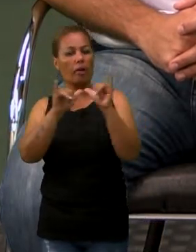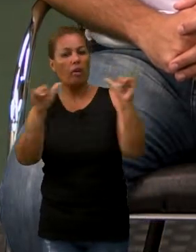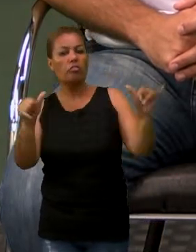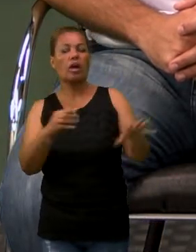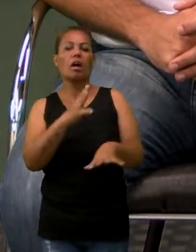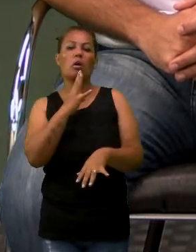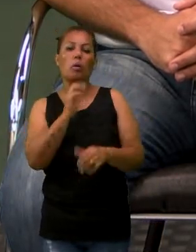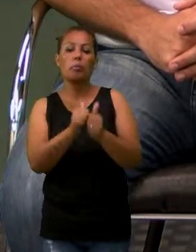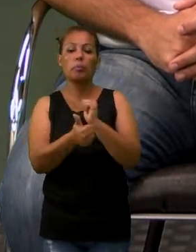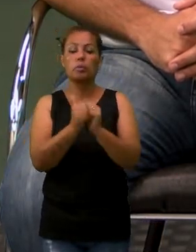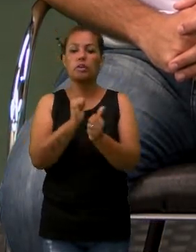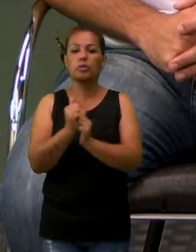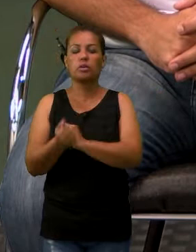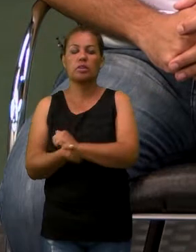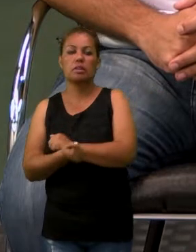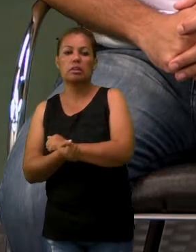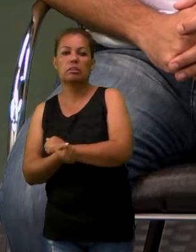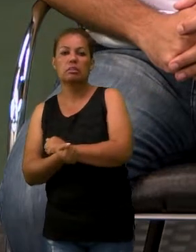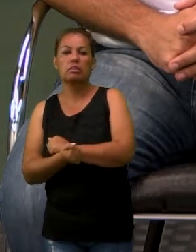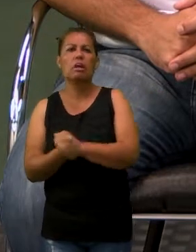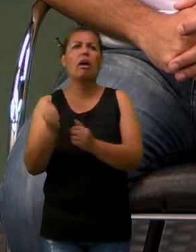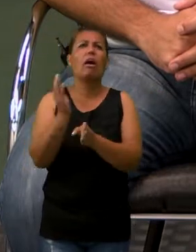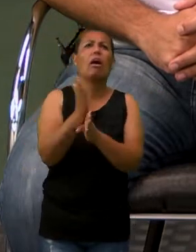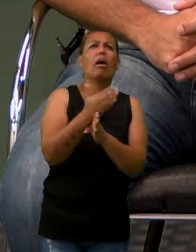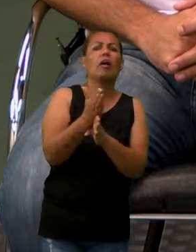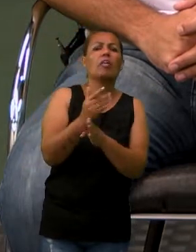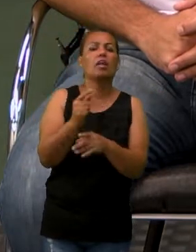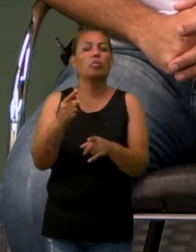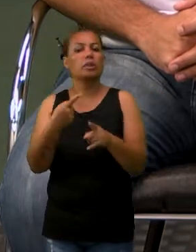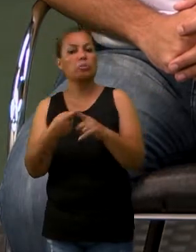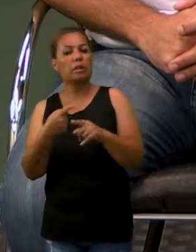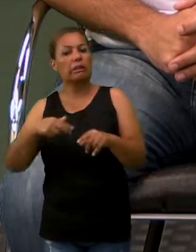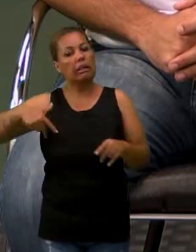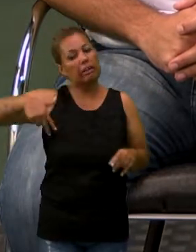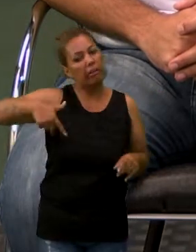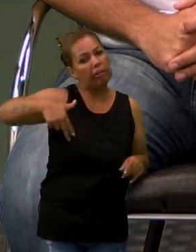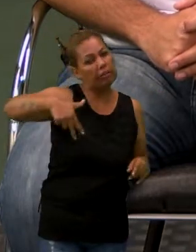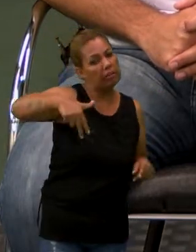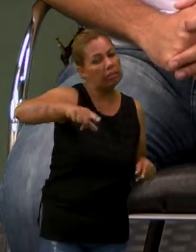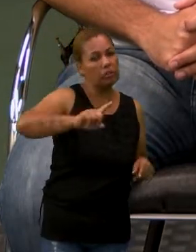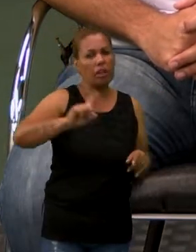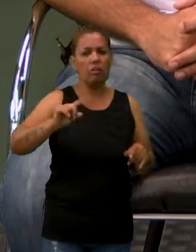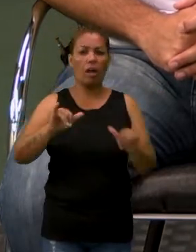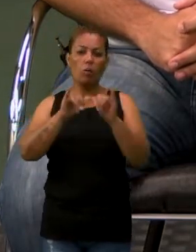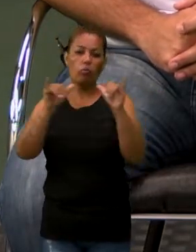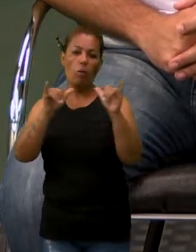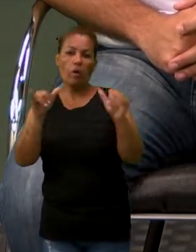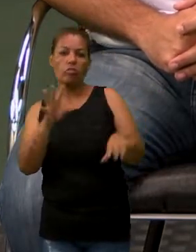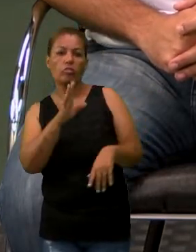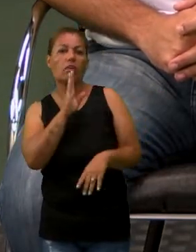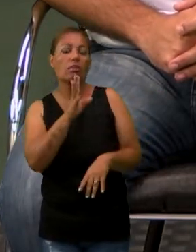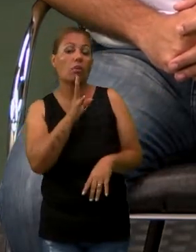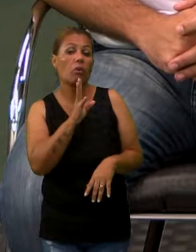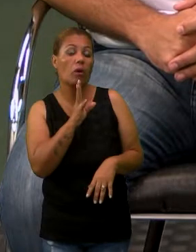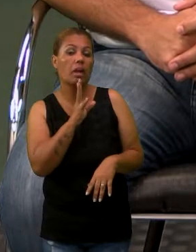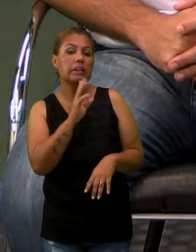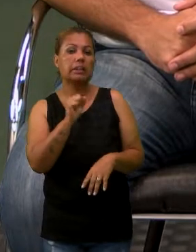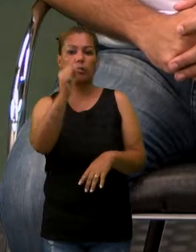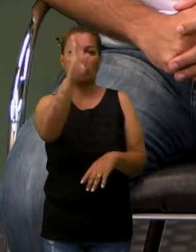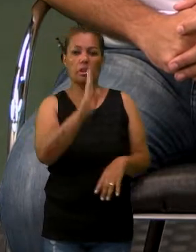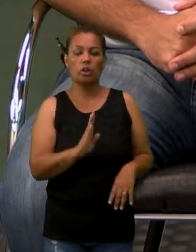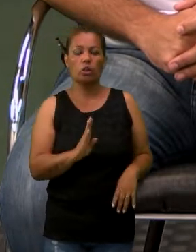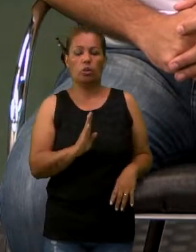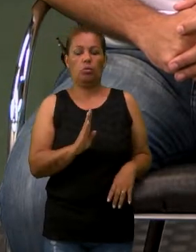conhecido a vela até mesmo pra quem andante ela não é muito conhecida embora o brasil